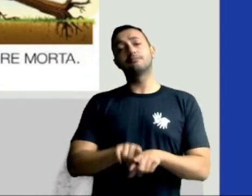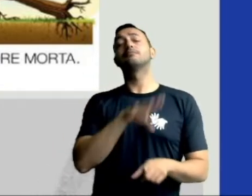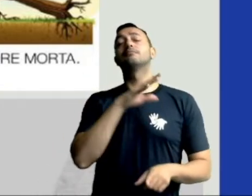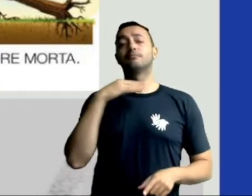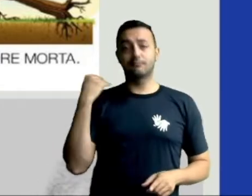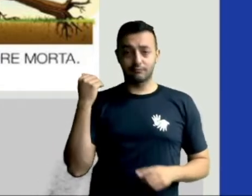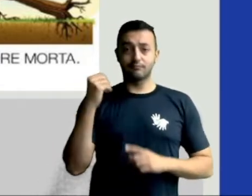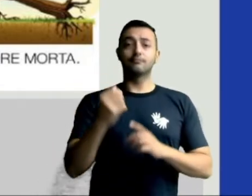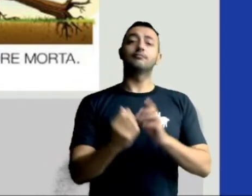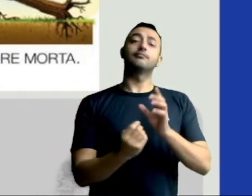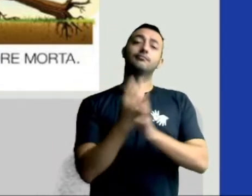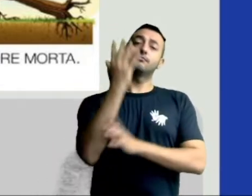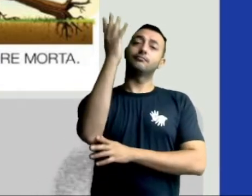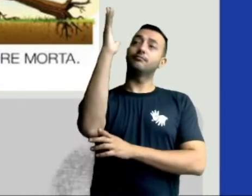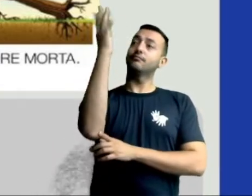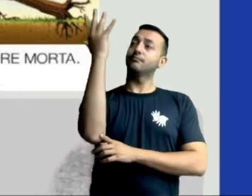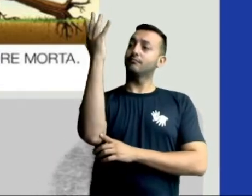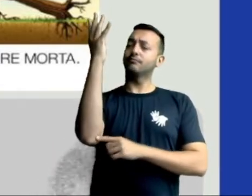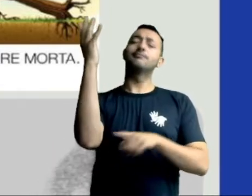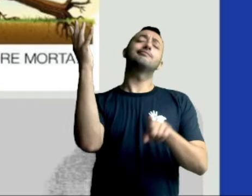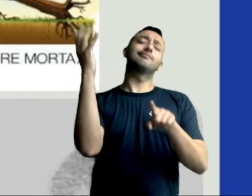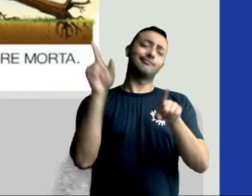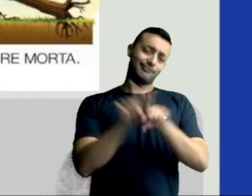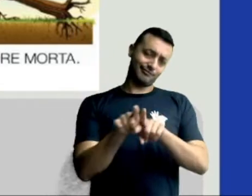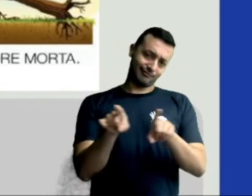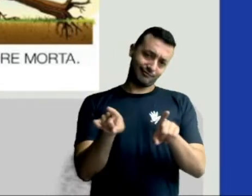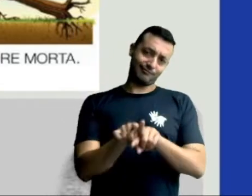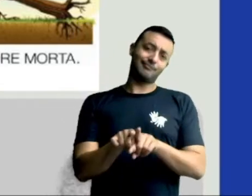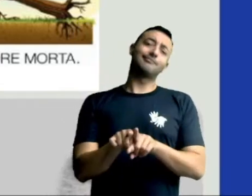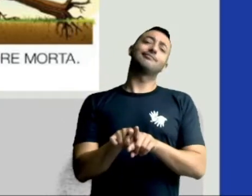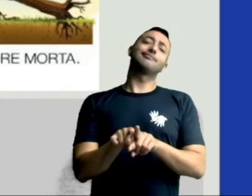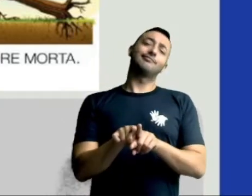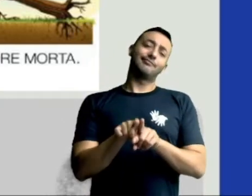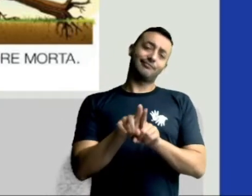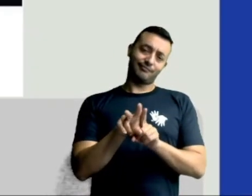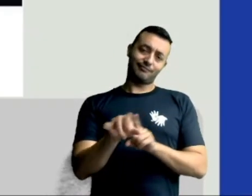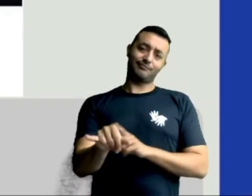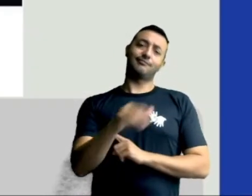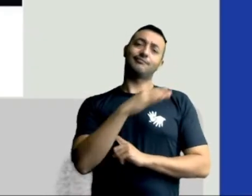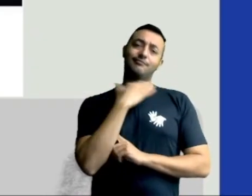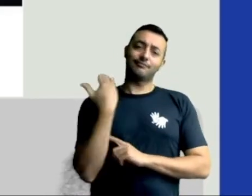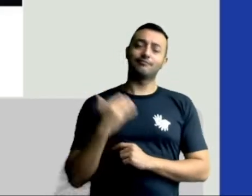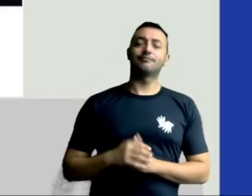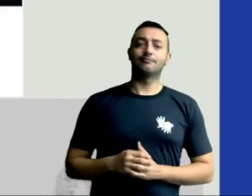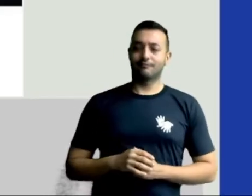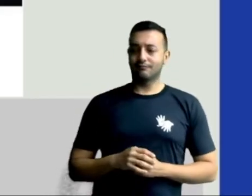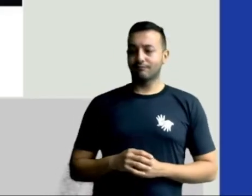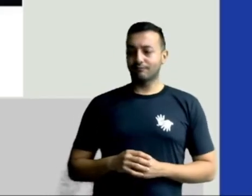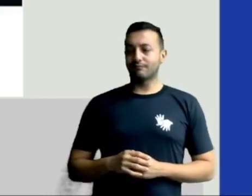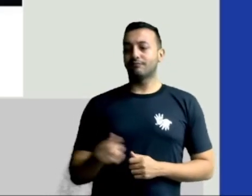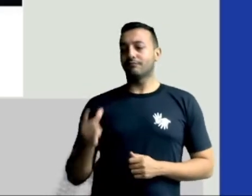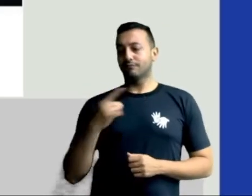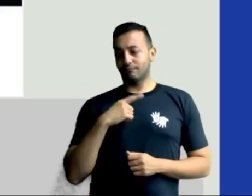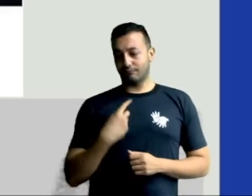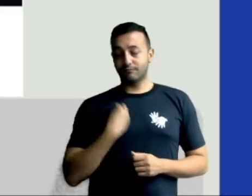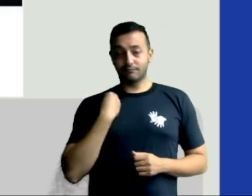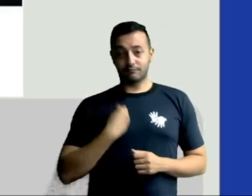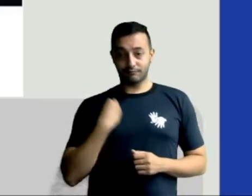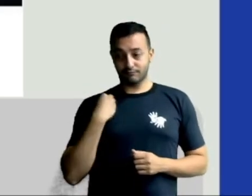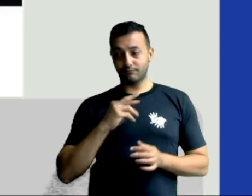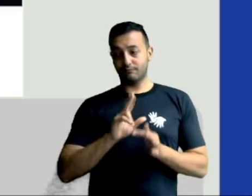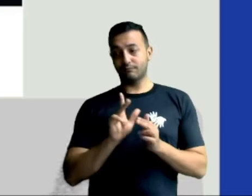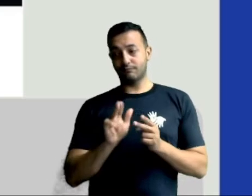com as árvores não é diferente. Elas também vão morrer. Existem seres vivos